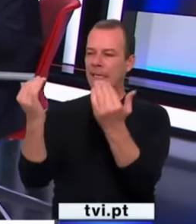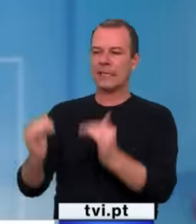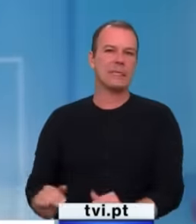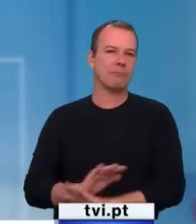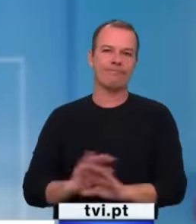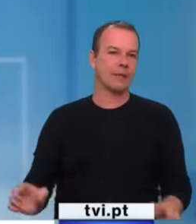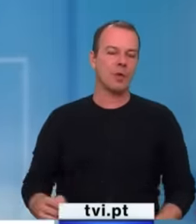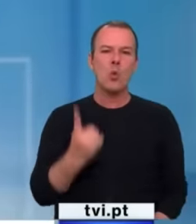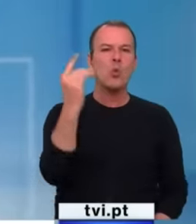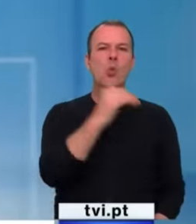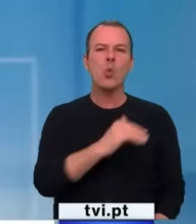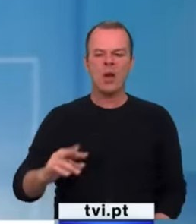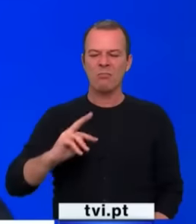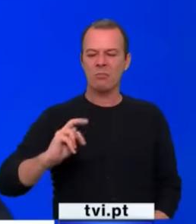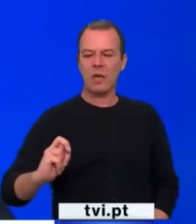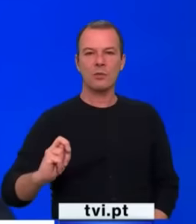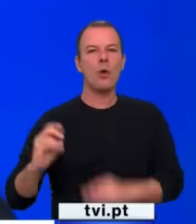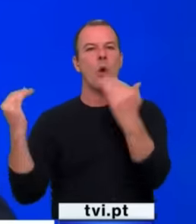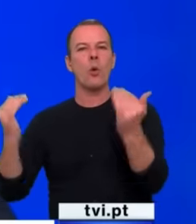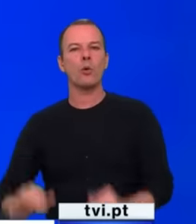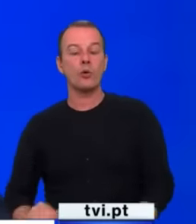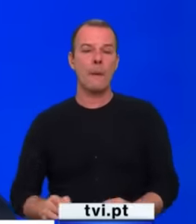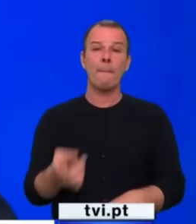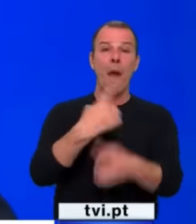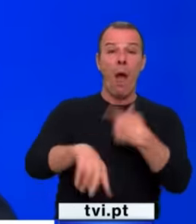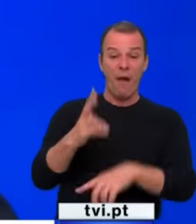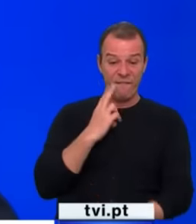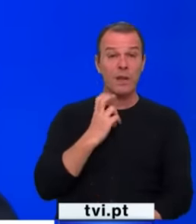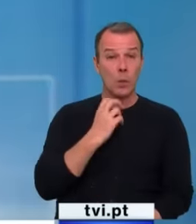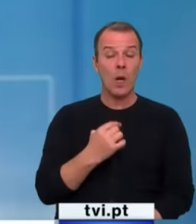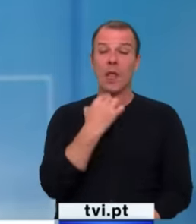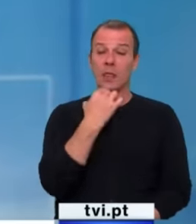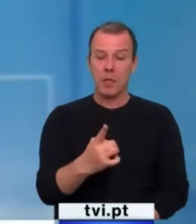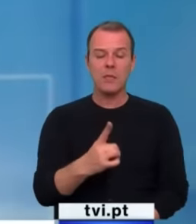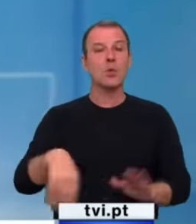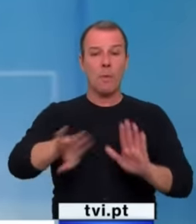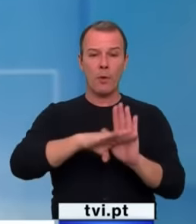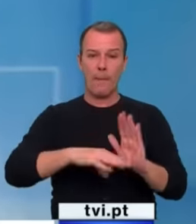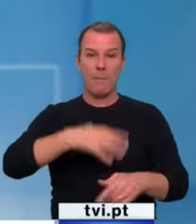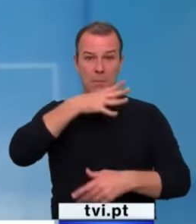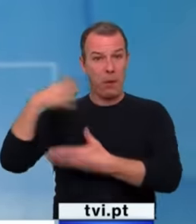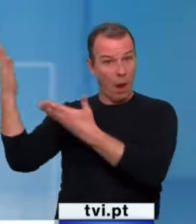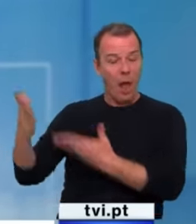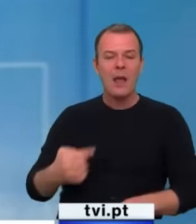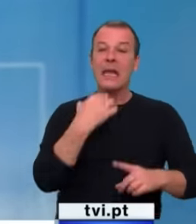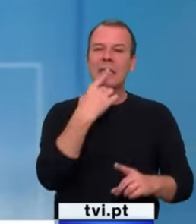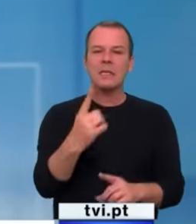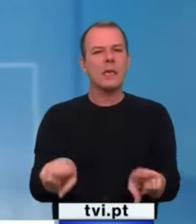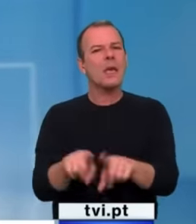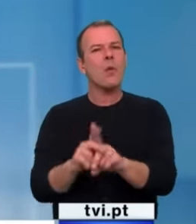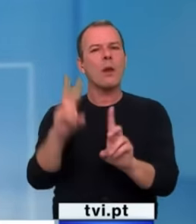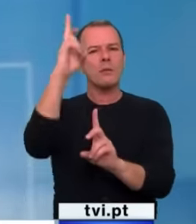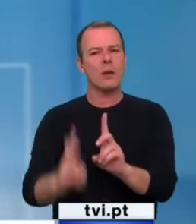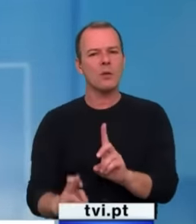os recursos permitidos em tribunal. O próprio André Ventura admitiu na apresentação do programa eleitoral que isto significa diminuir os